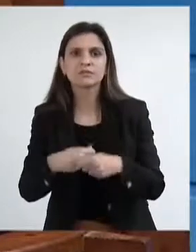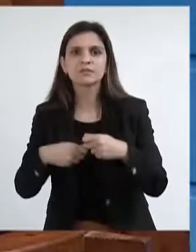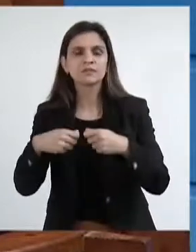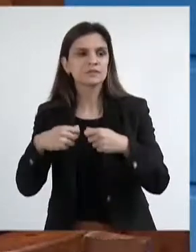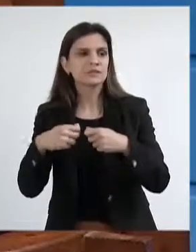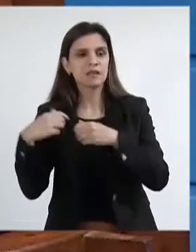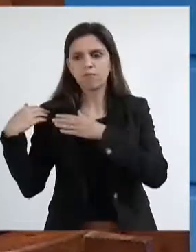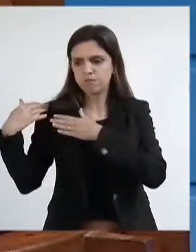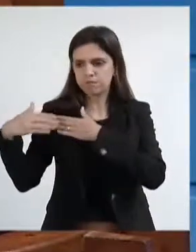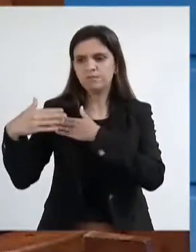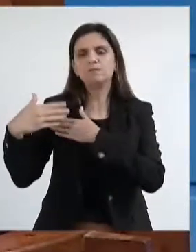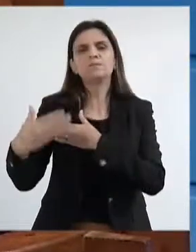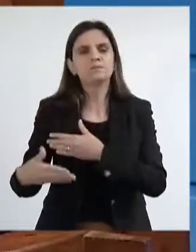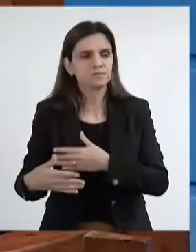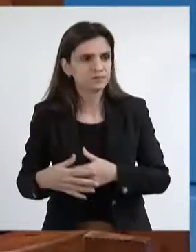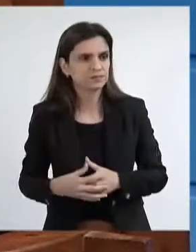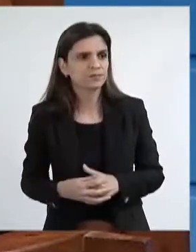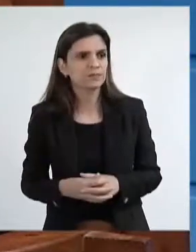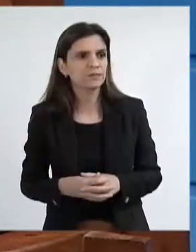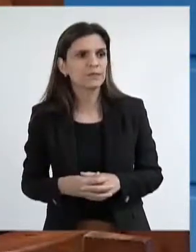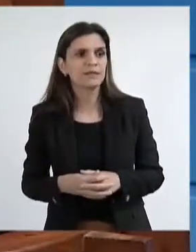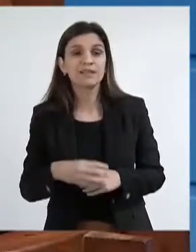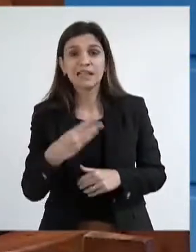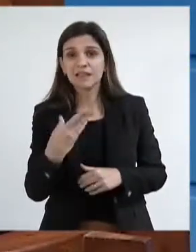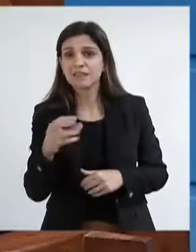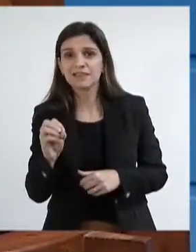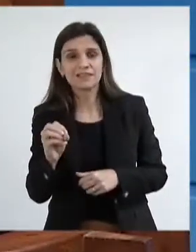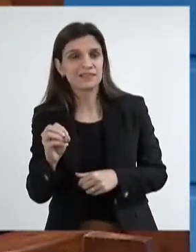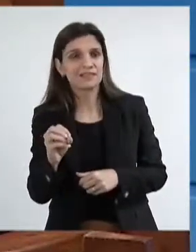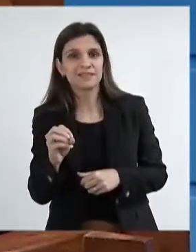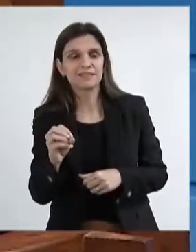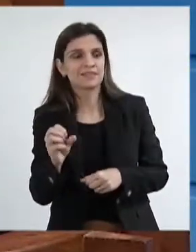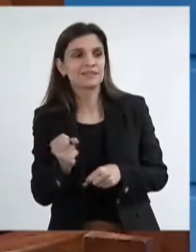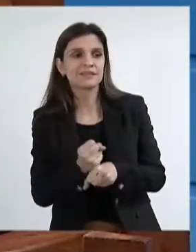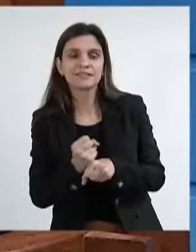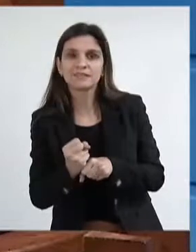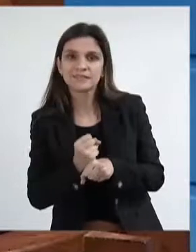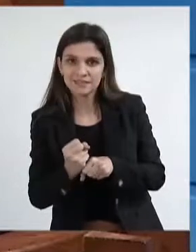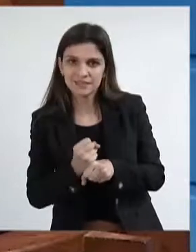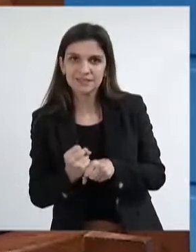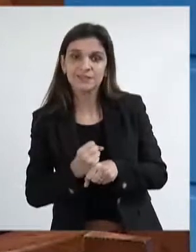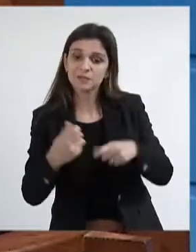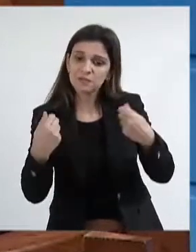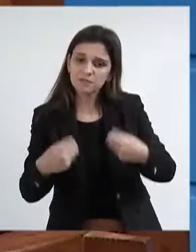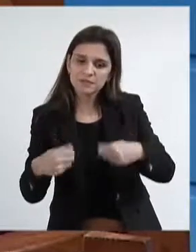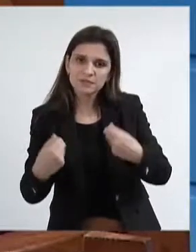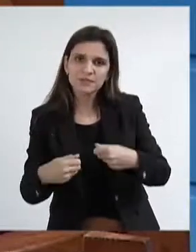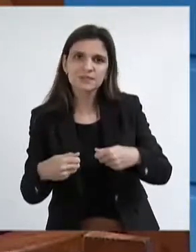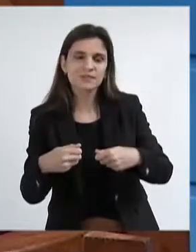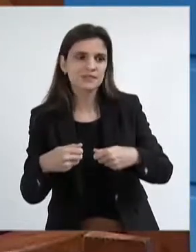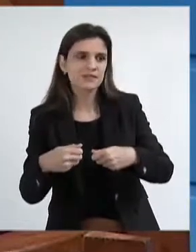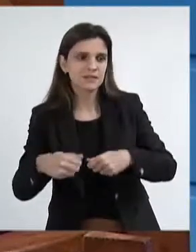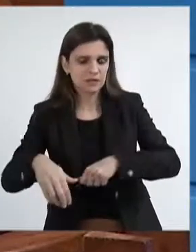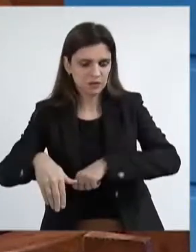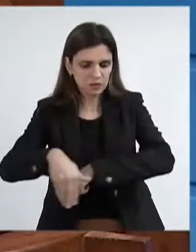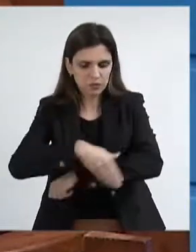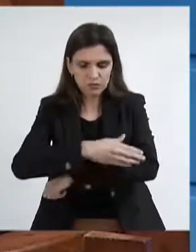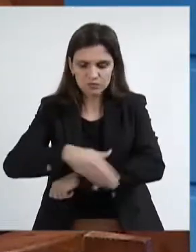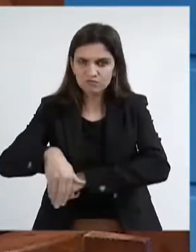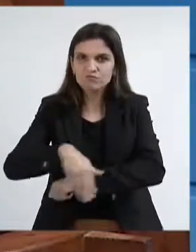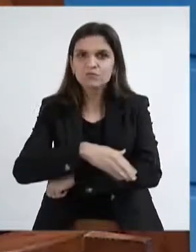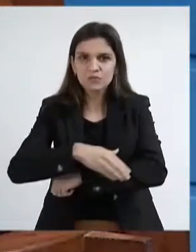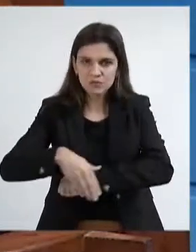E o asfalto também. E o asfalto lá, 30 anos, necessitando de um recapeamento, que nunca aconteceu de